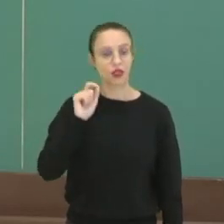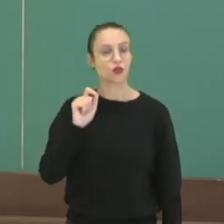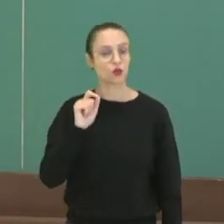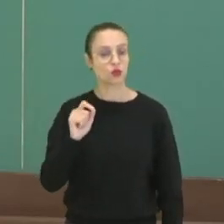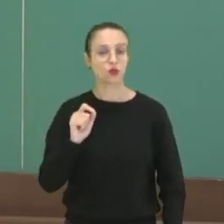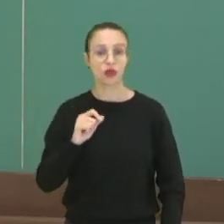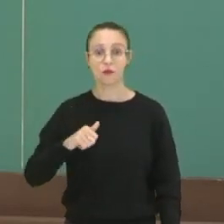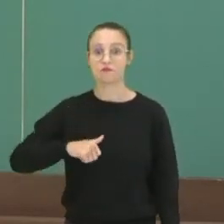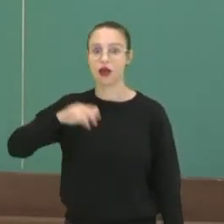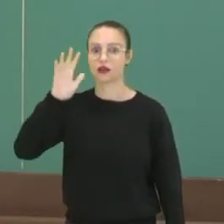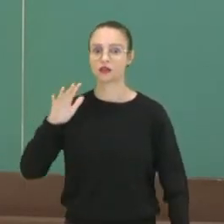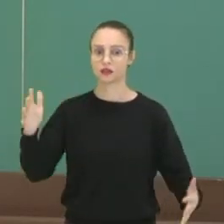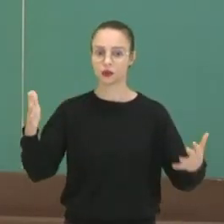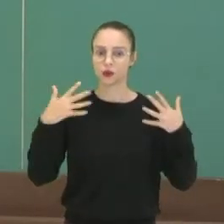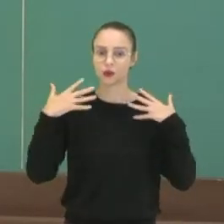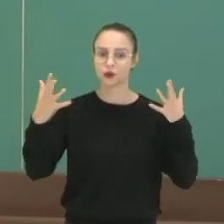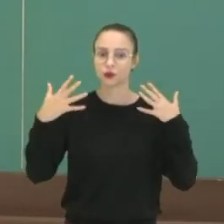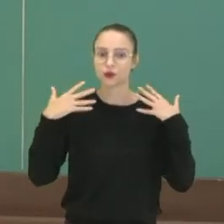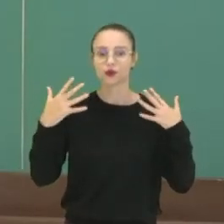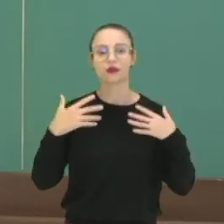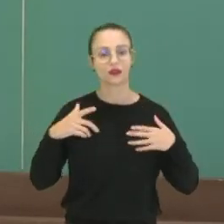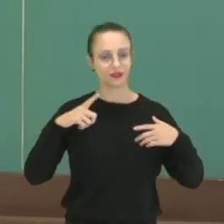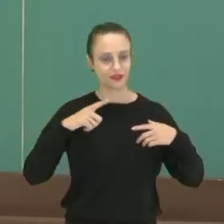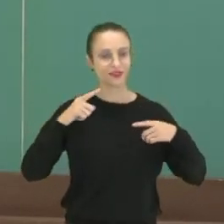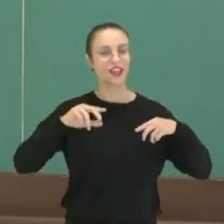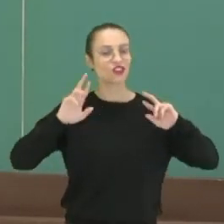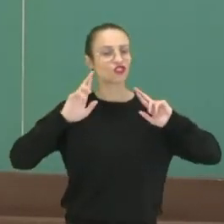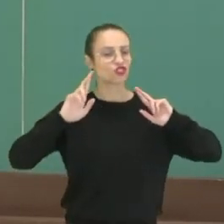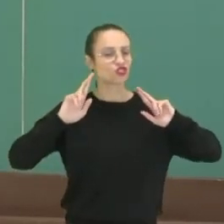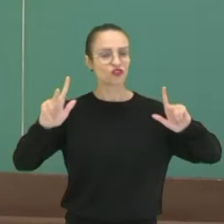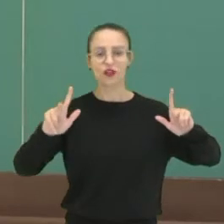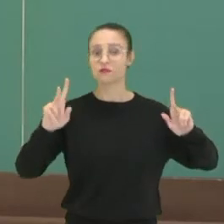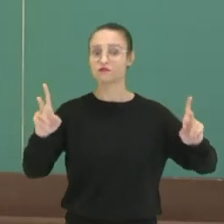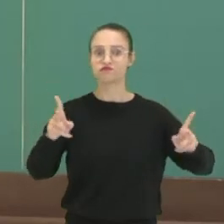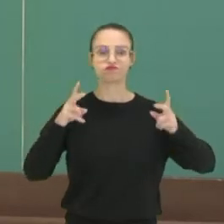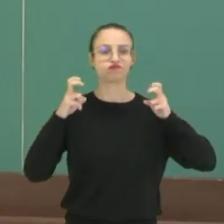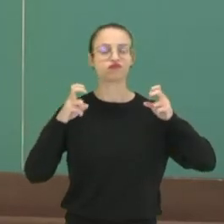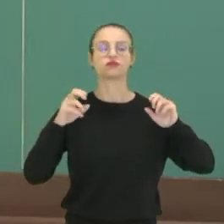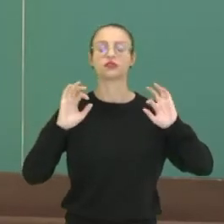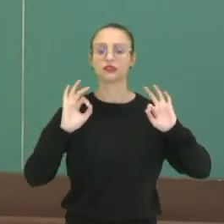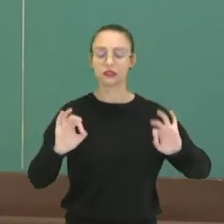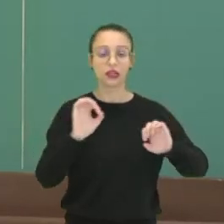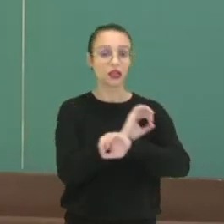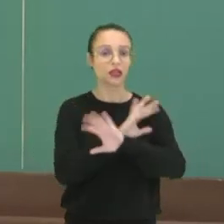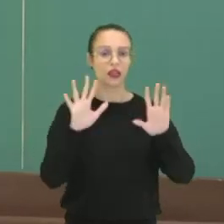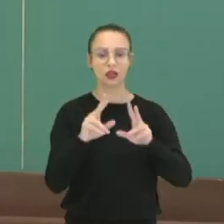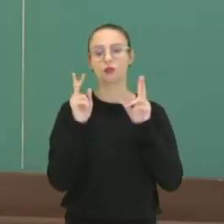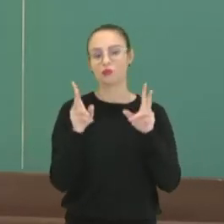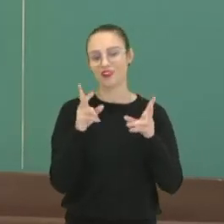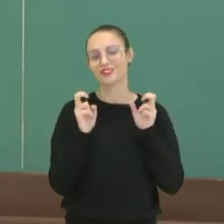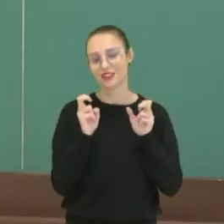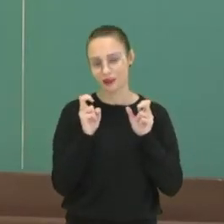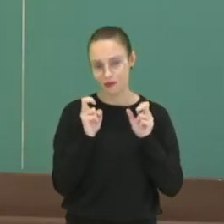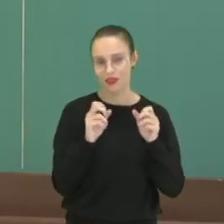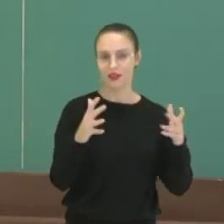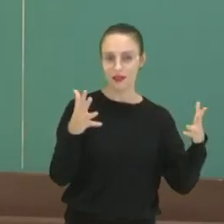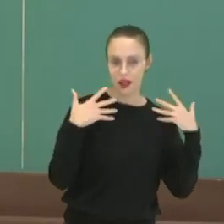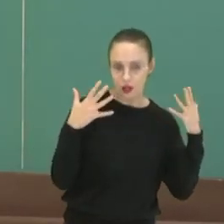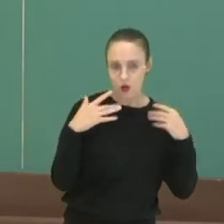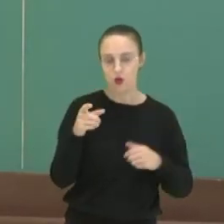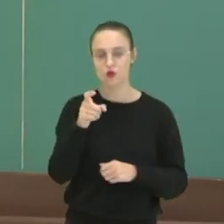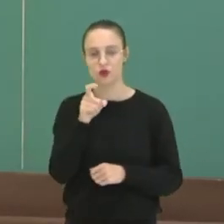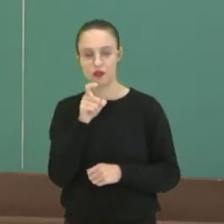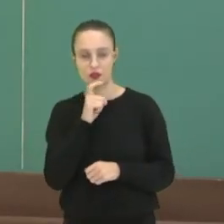mais elevadas. Então há uma diferença bem perceptível, a gente consegue perceber entre o verão e o